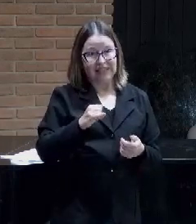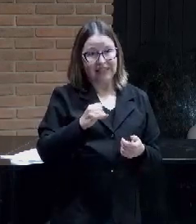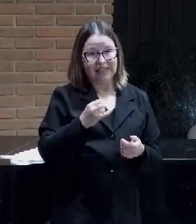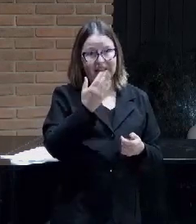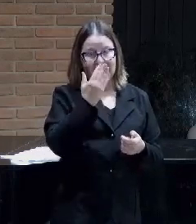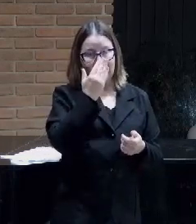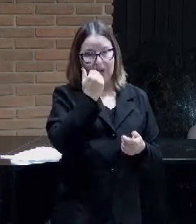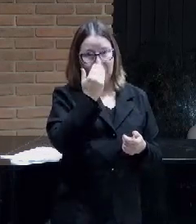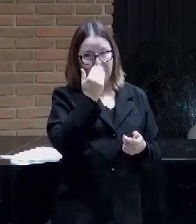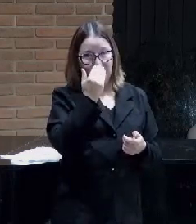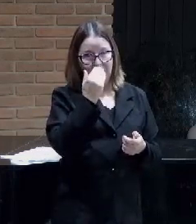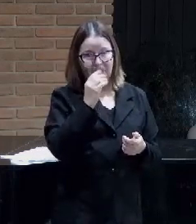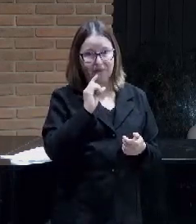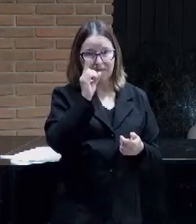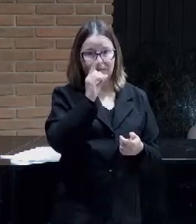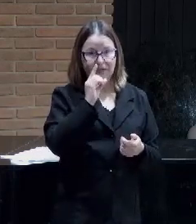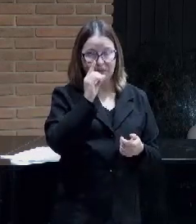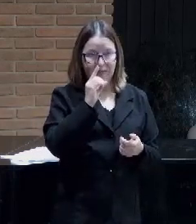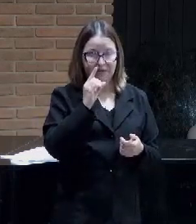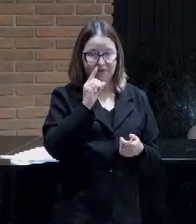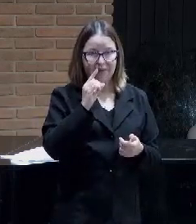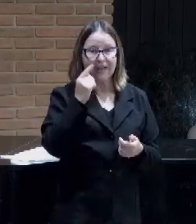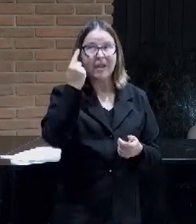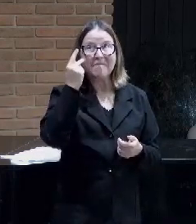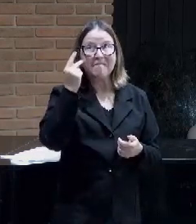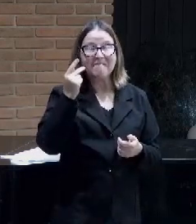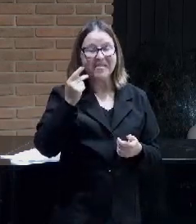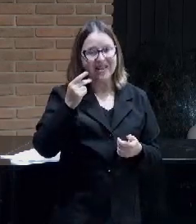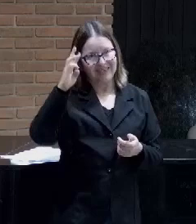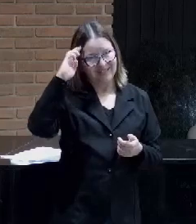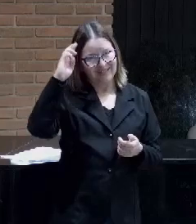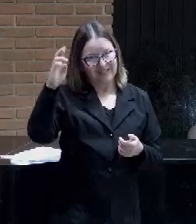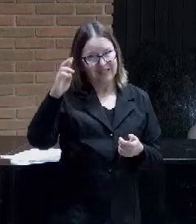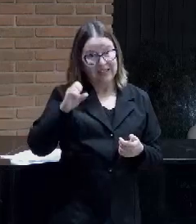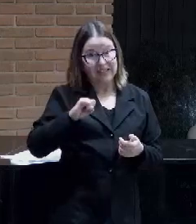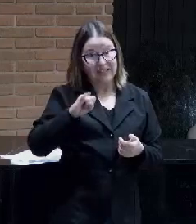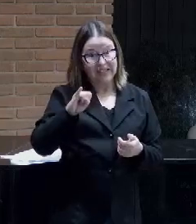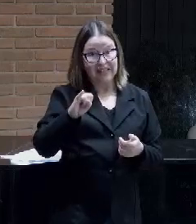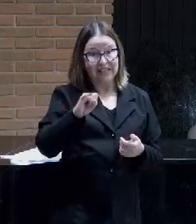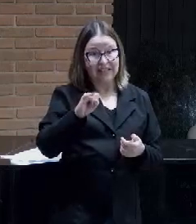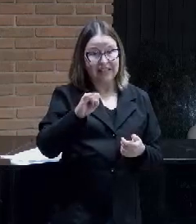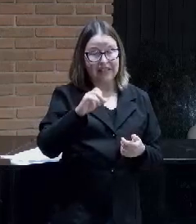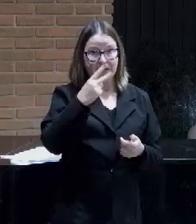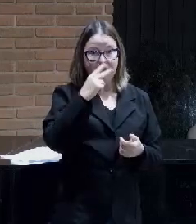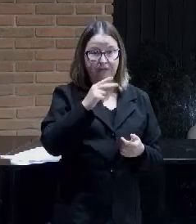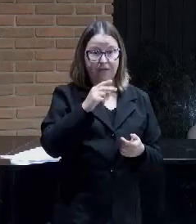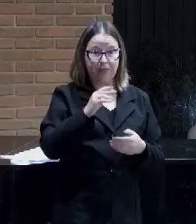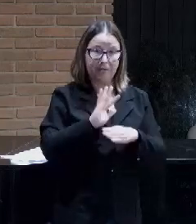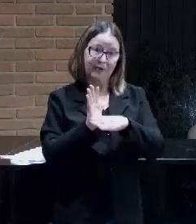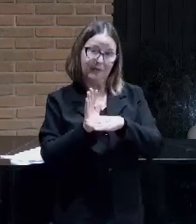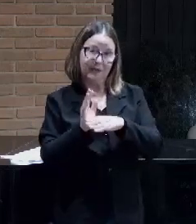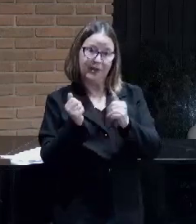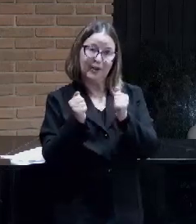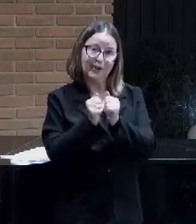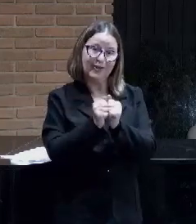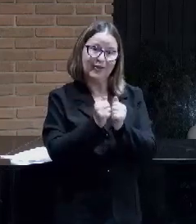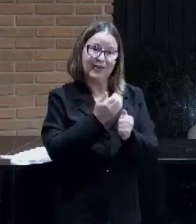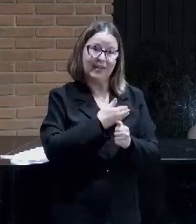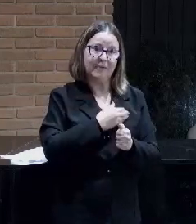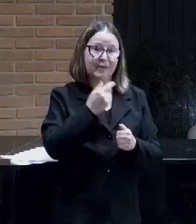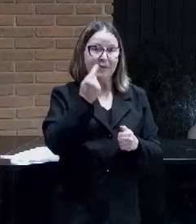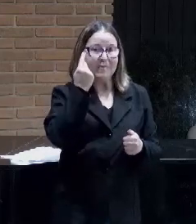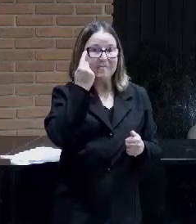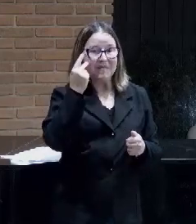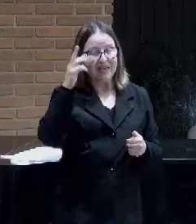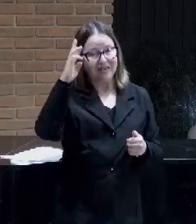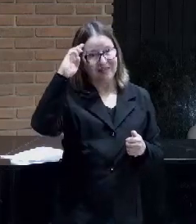em família, é para o Senhor. Quando nós estamos vendo um filme, por exemplo, com nossos amigos, é para o Senhor. Nosso trabalho